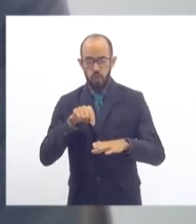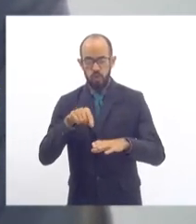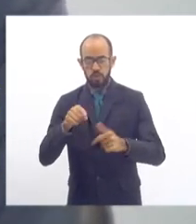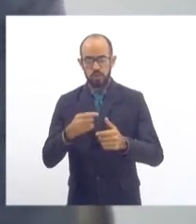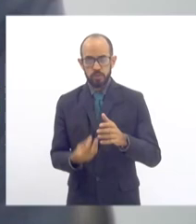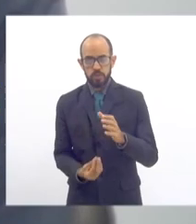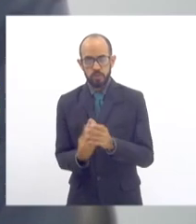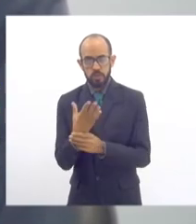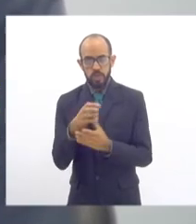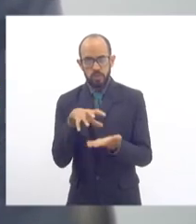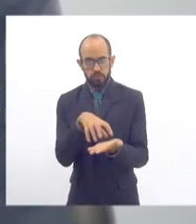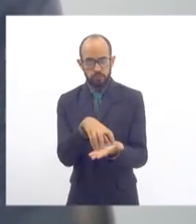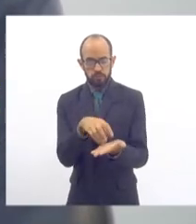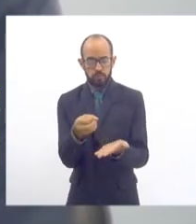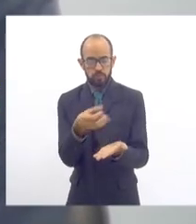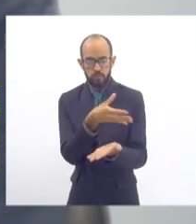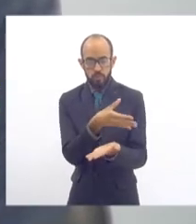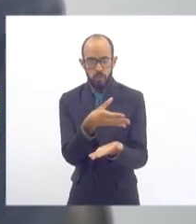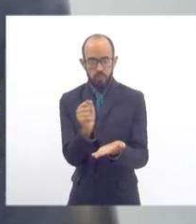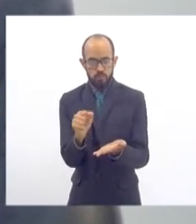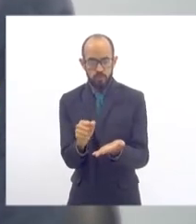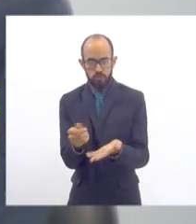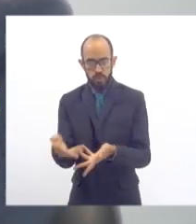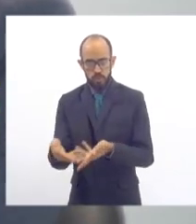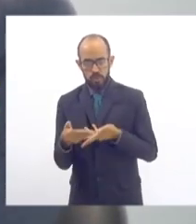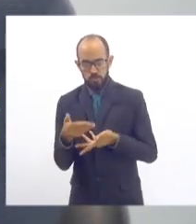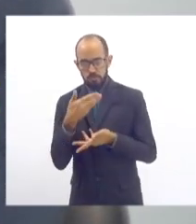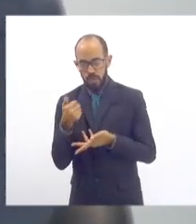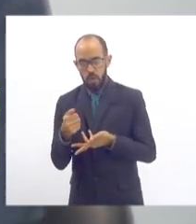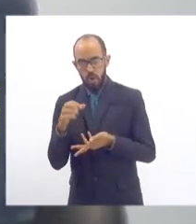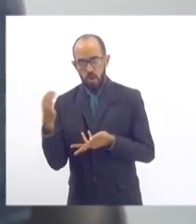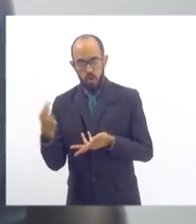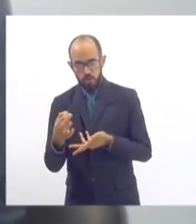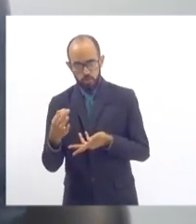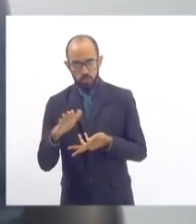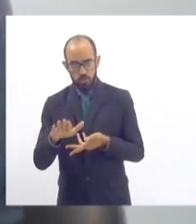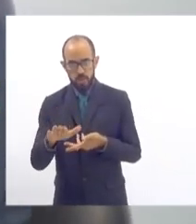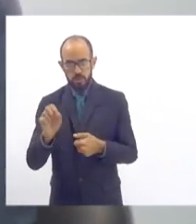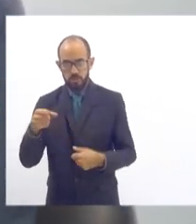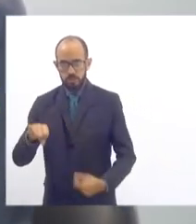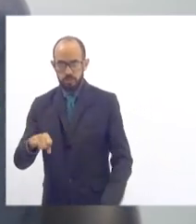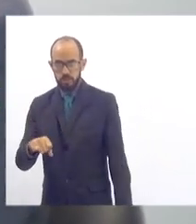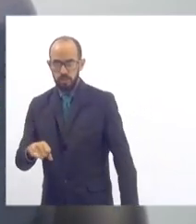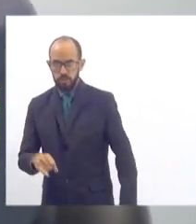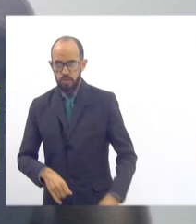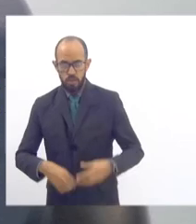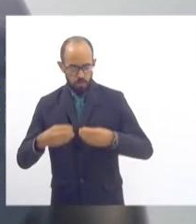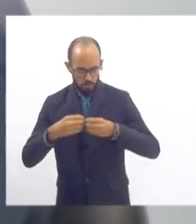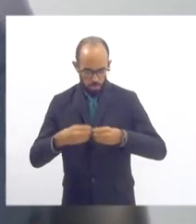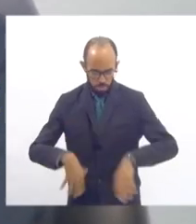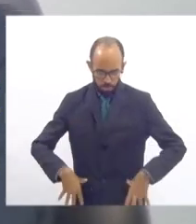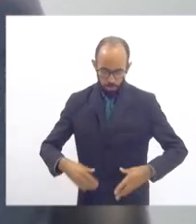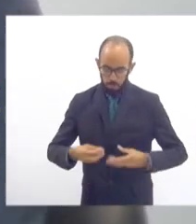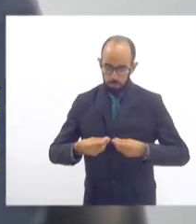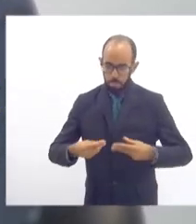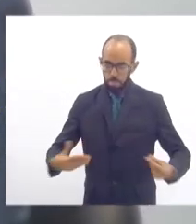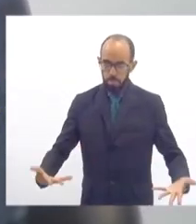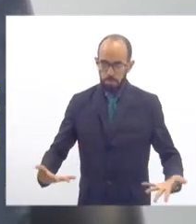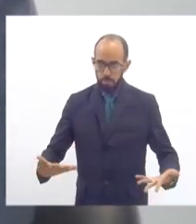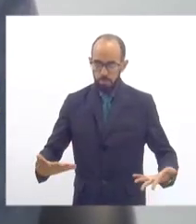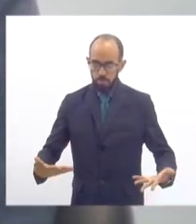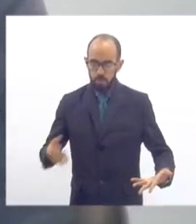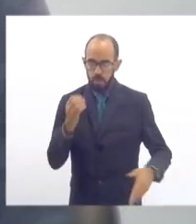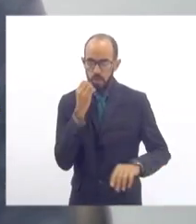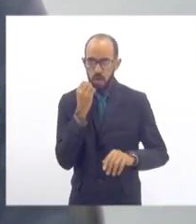unidades, atender melhor ao público, descentralizar, não sei o quê, ótimo. Mas se as antigas estão nesse estado de deterioração,